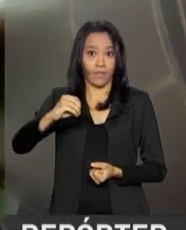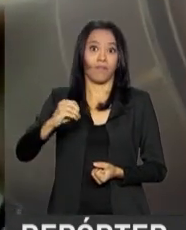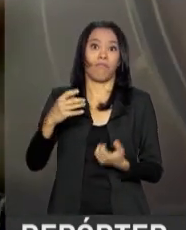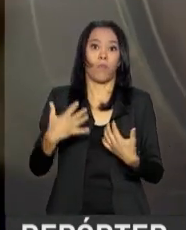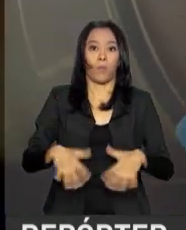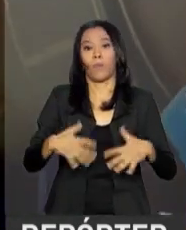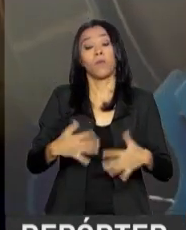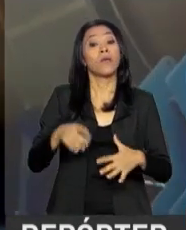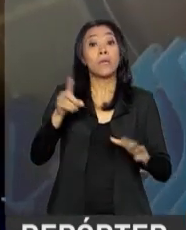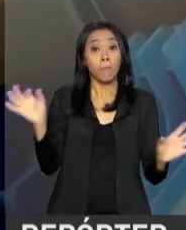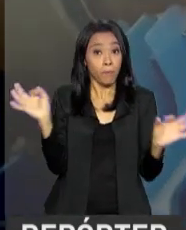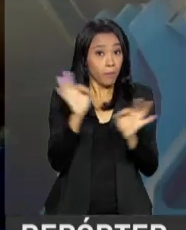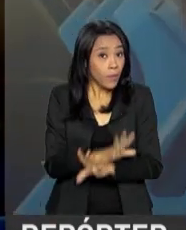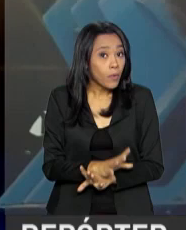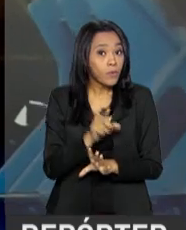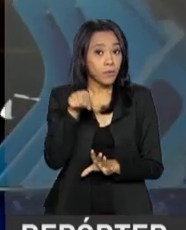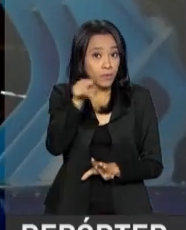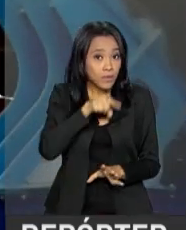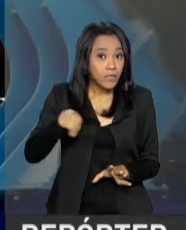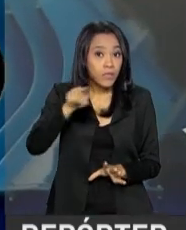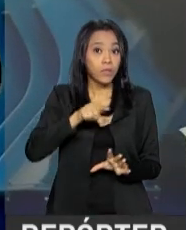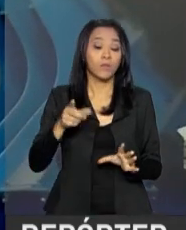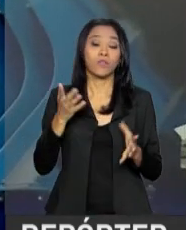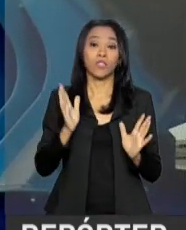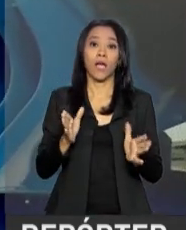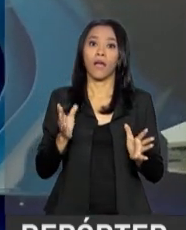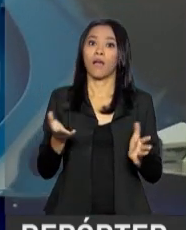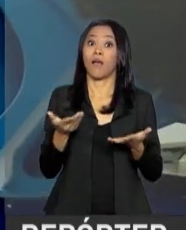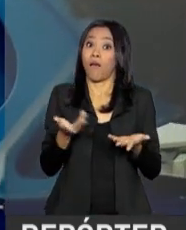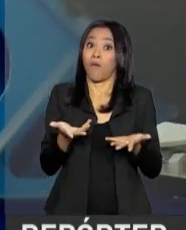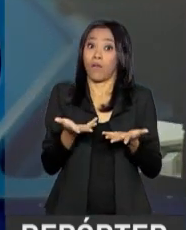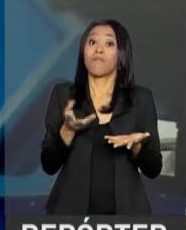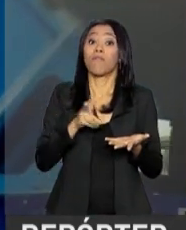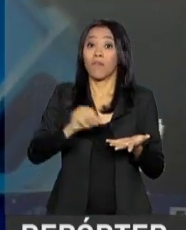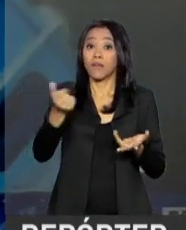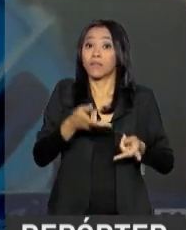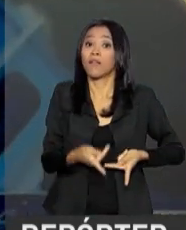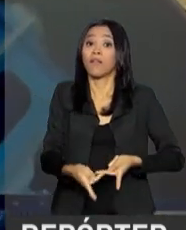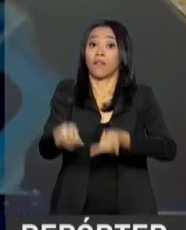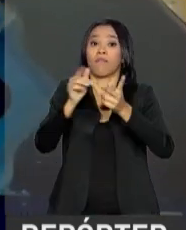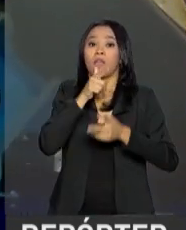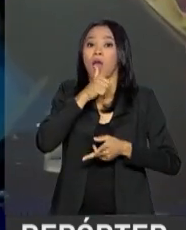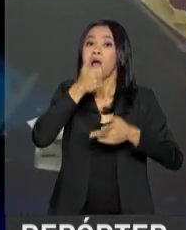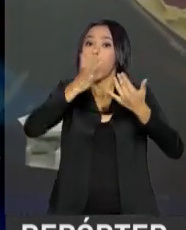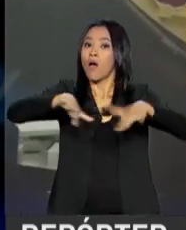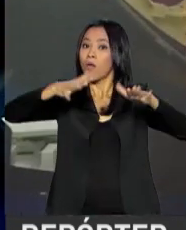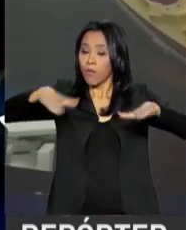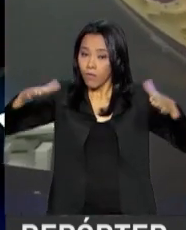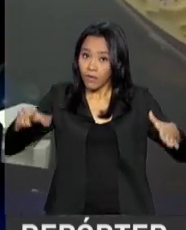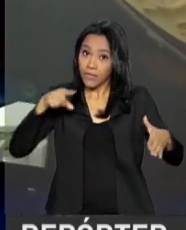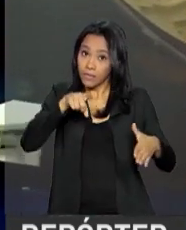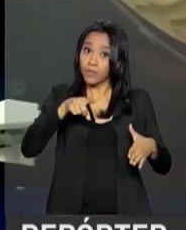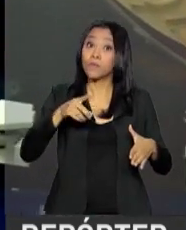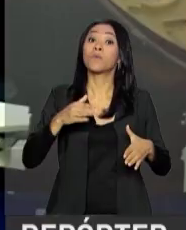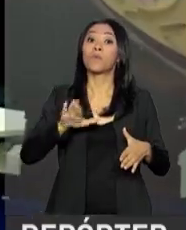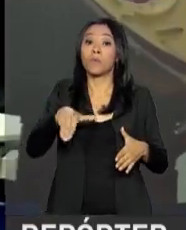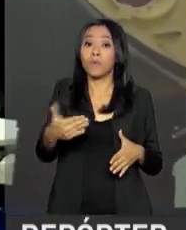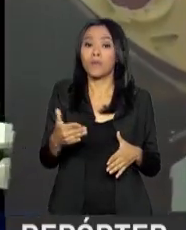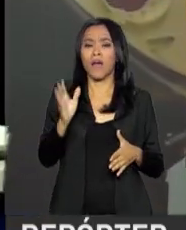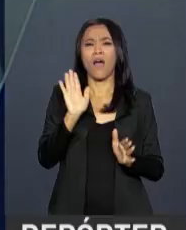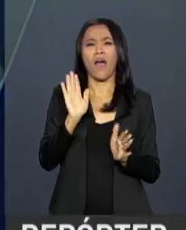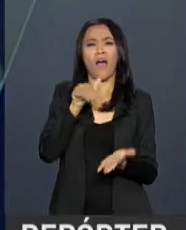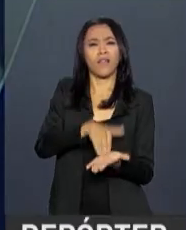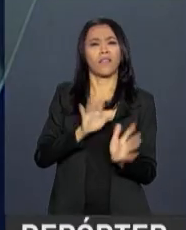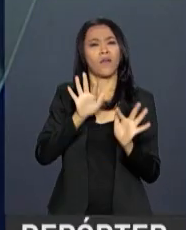de concluída essa etapa de integração, o submarino está pronto e será levado ao mar. A previsão é de que isso ocorra até o final